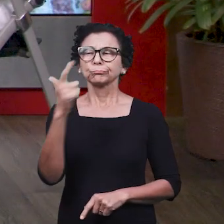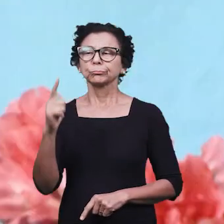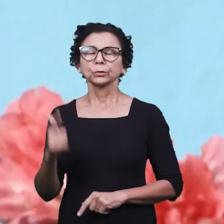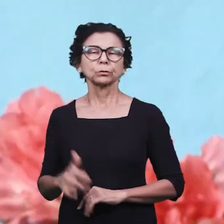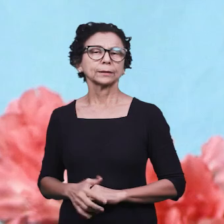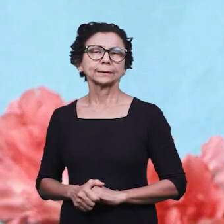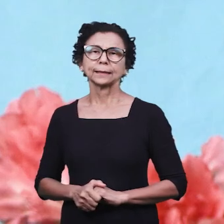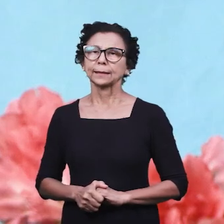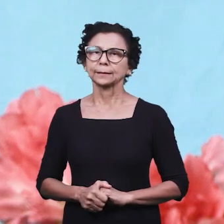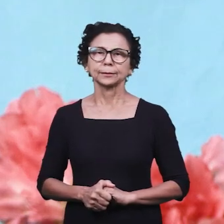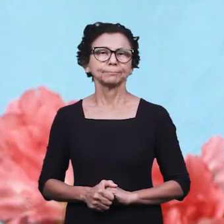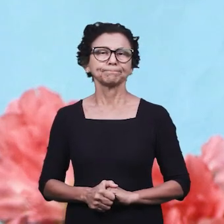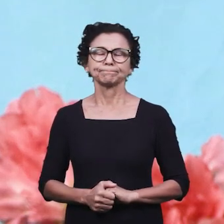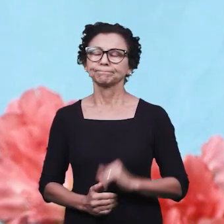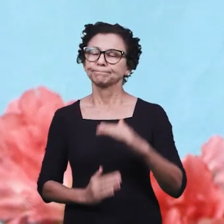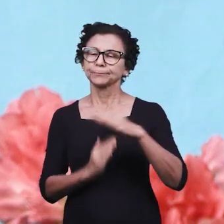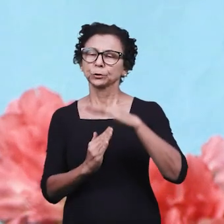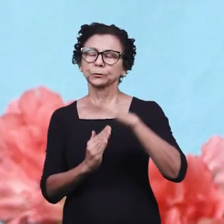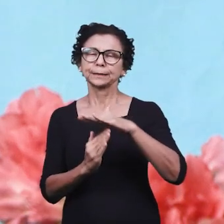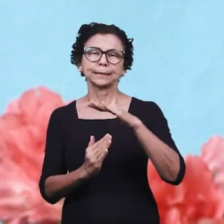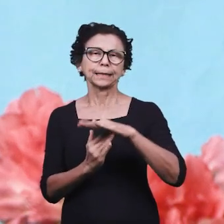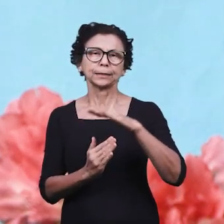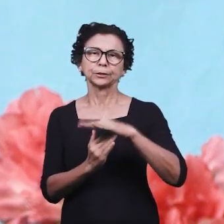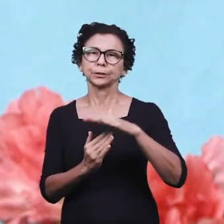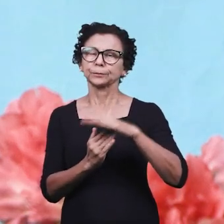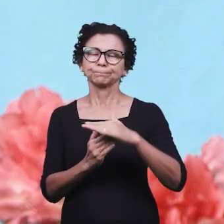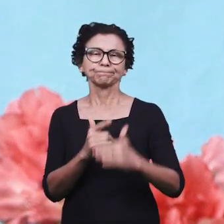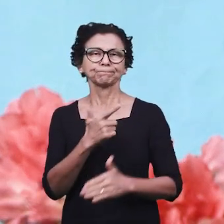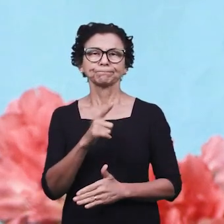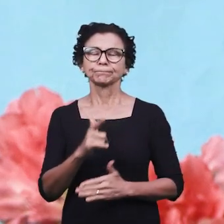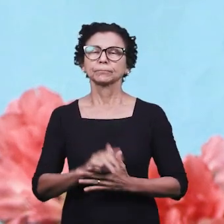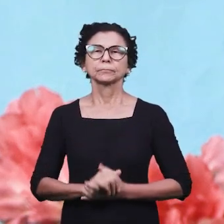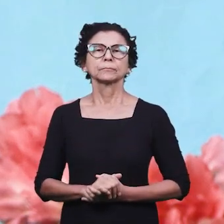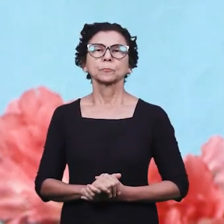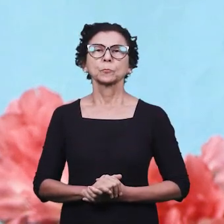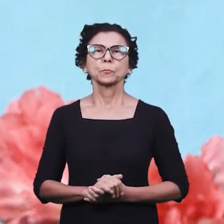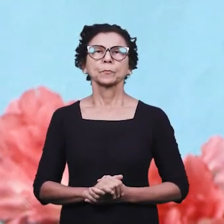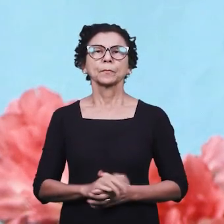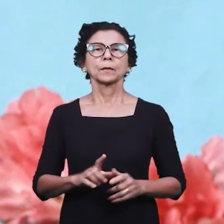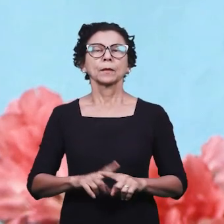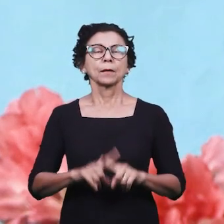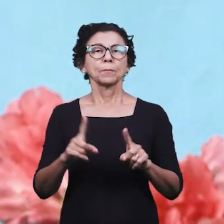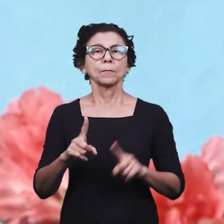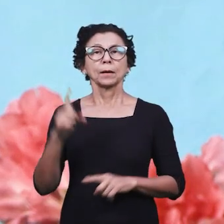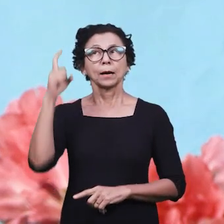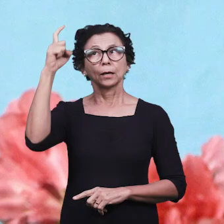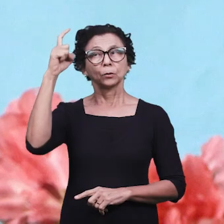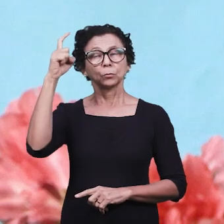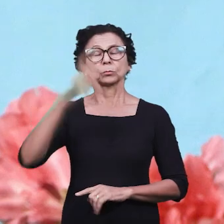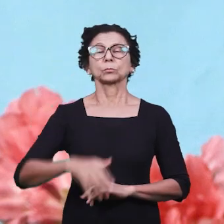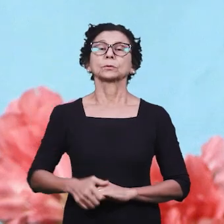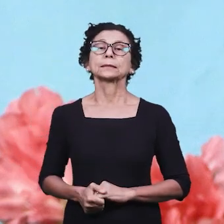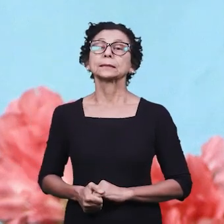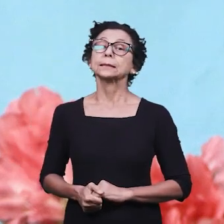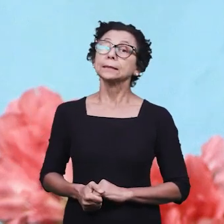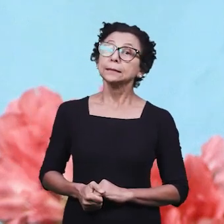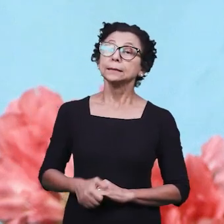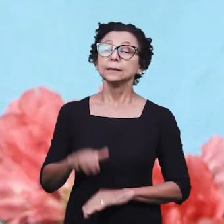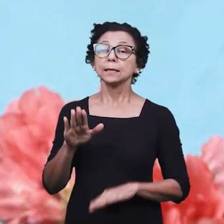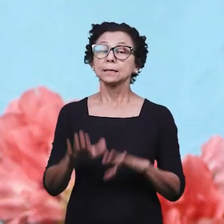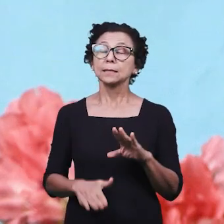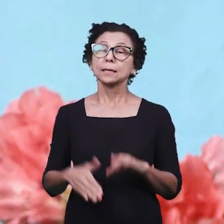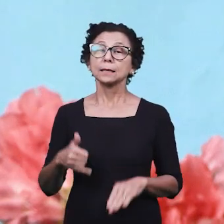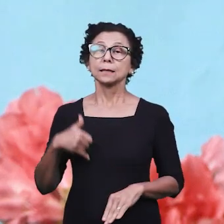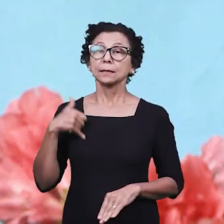corretamente, em quantidades suficientes no organismo. Mais frequentemente em adultos e dependendo de quando se descobre,